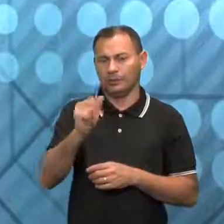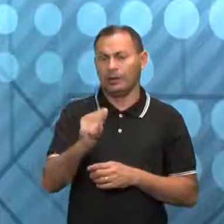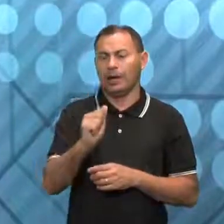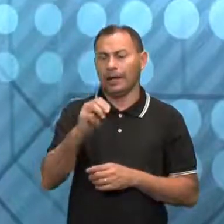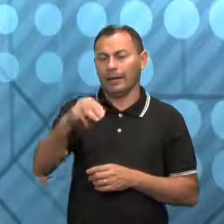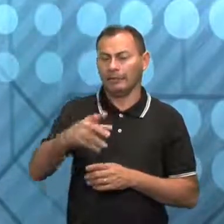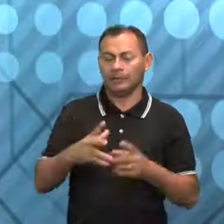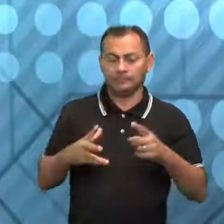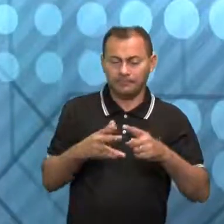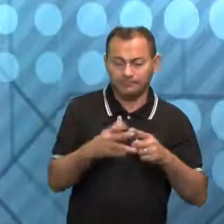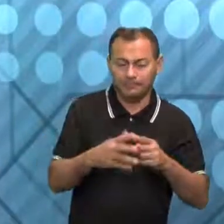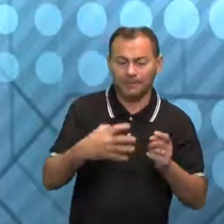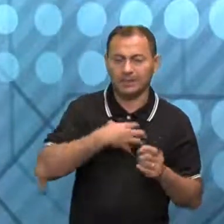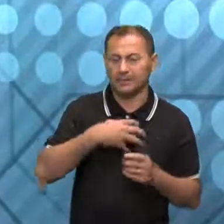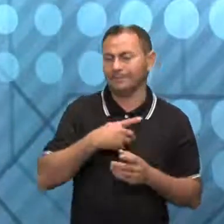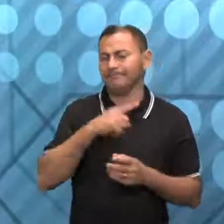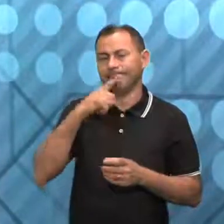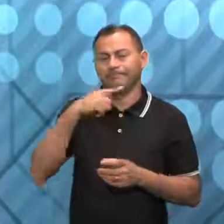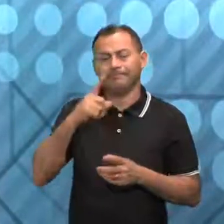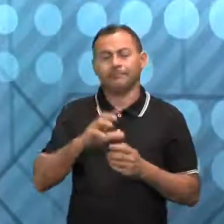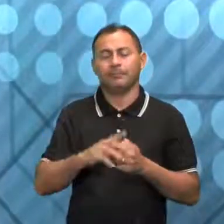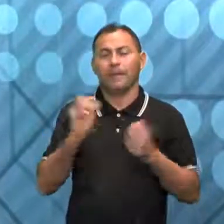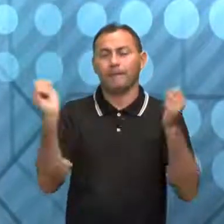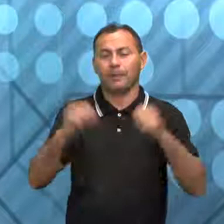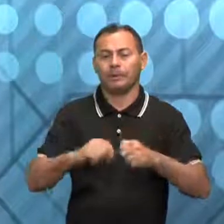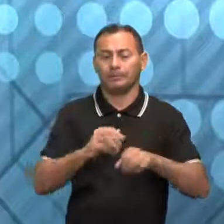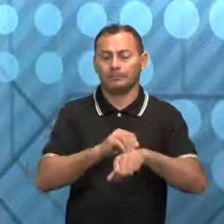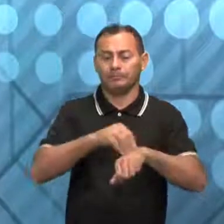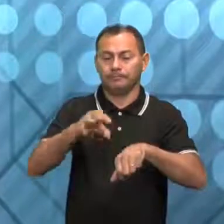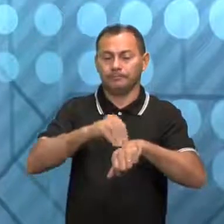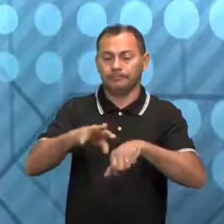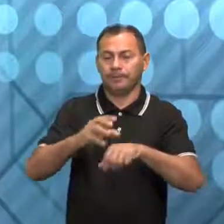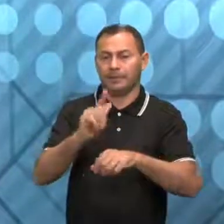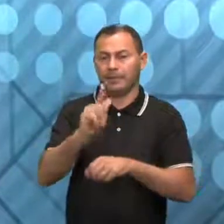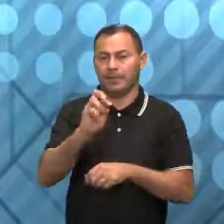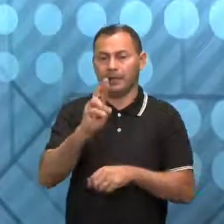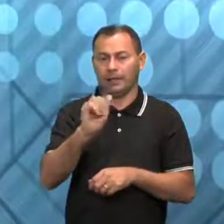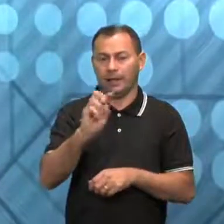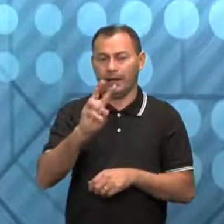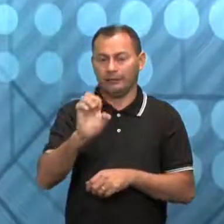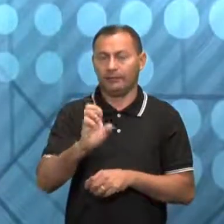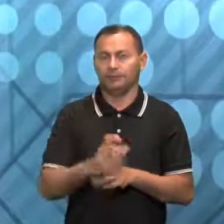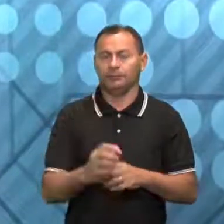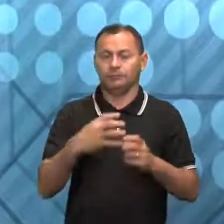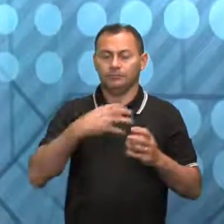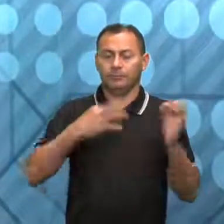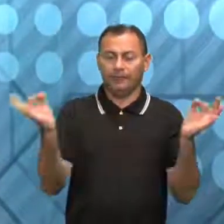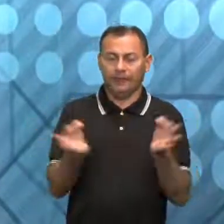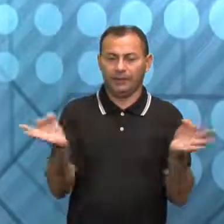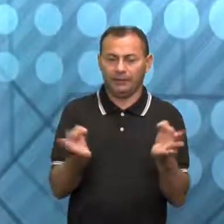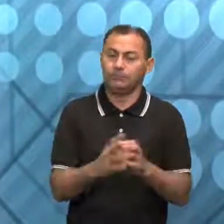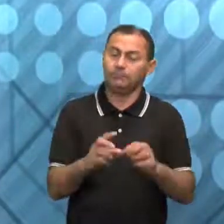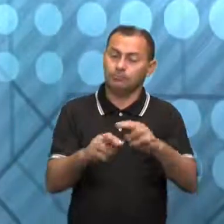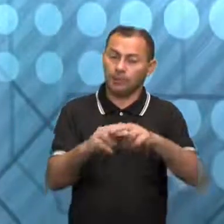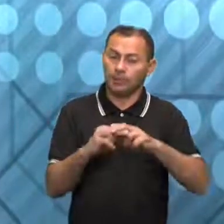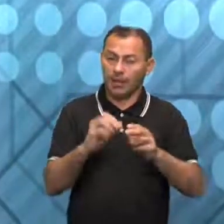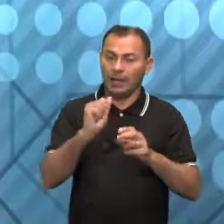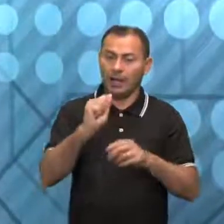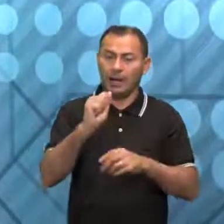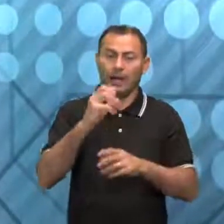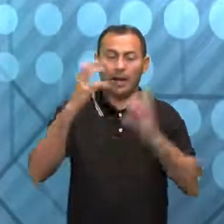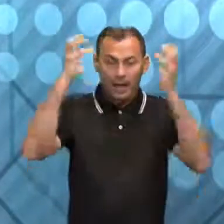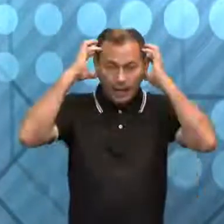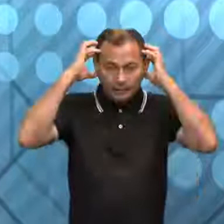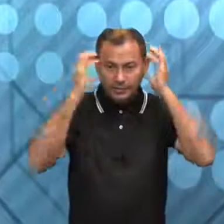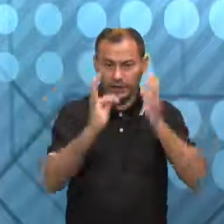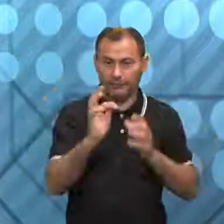vai cortar todo o sentido. A pessoa não vai conseguir, não vai ser possível transmitir esse grave e esse agudo com perfeição. Por isso que a rádio FM é a